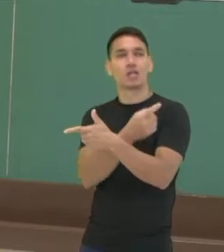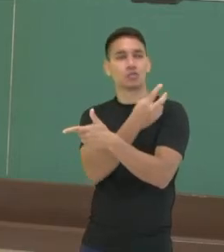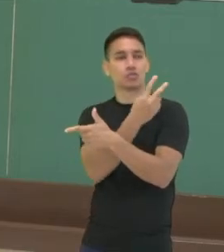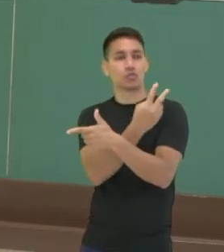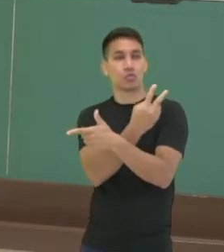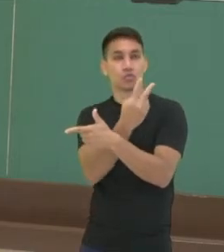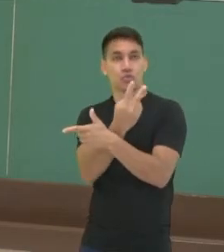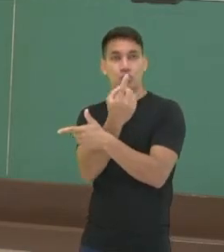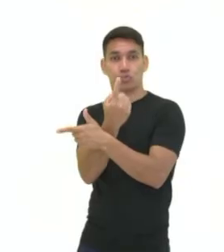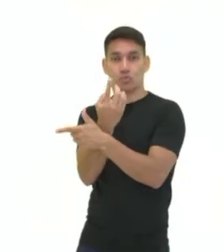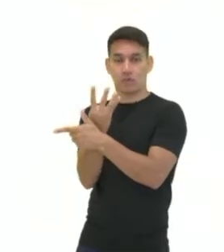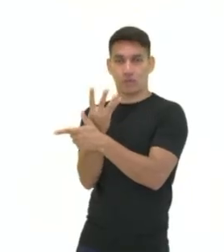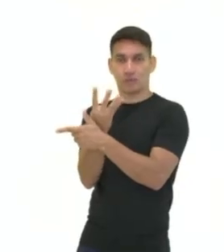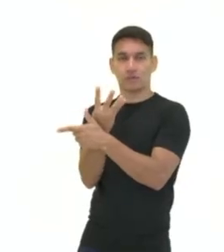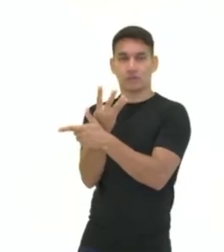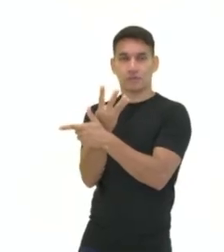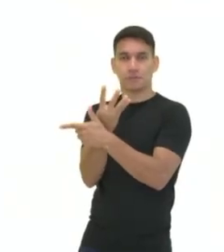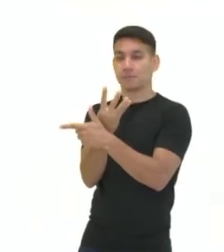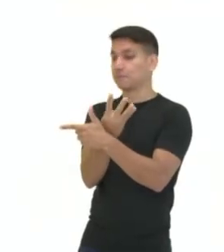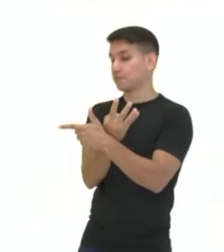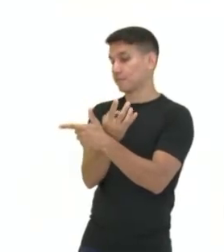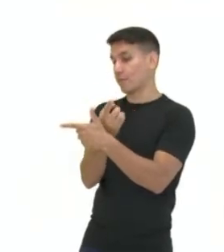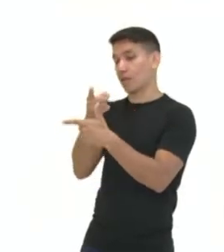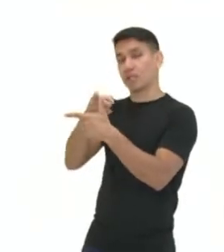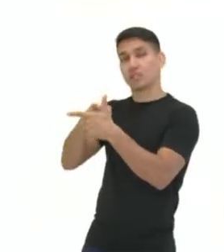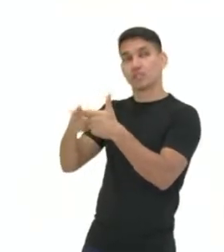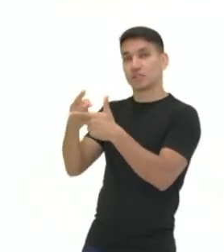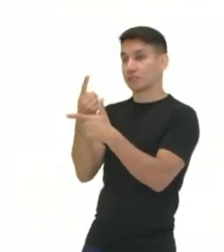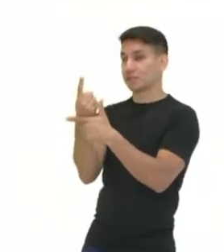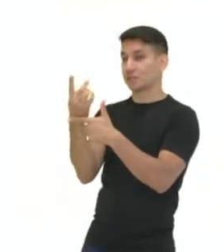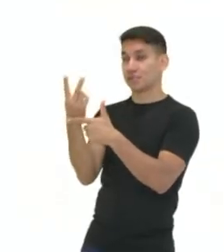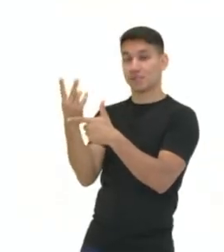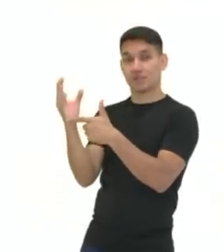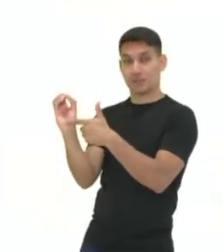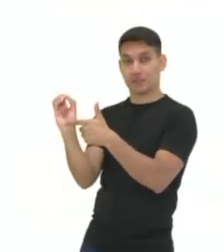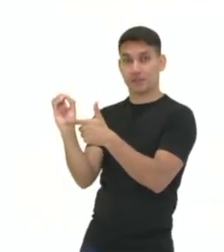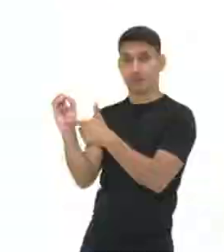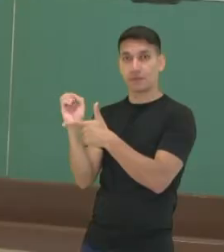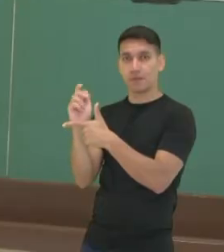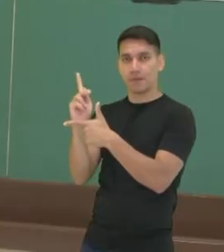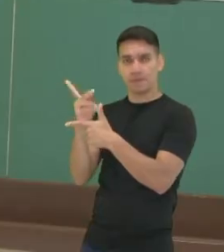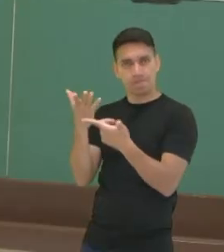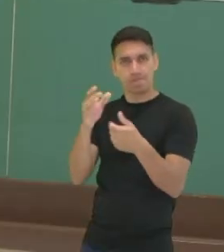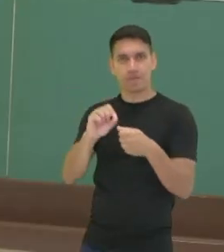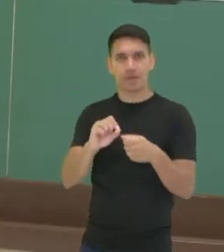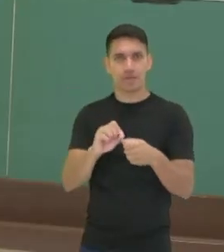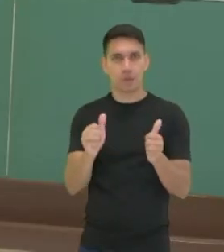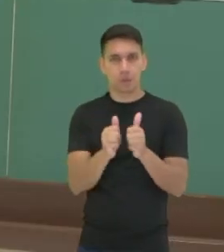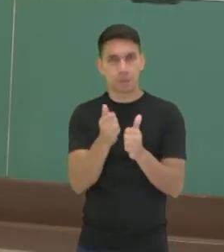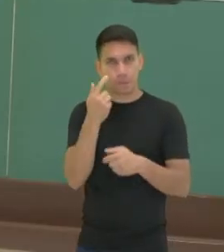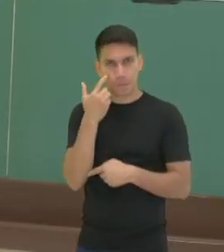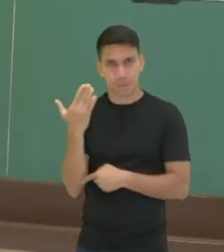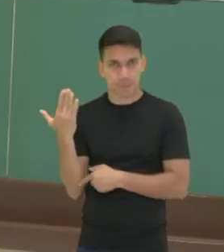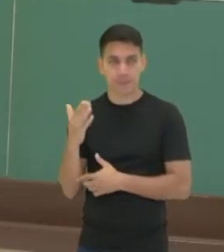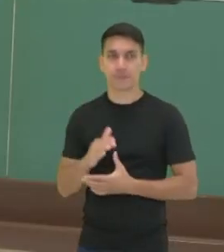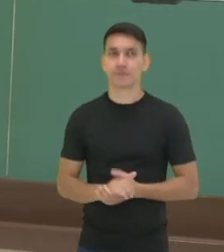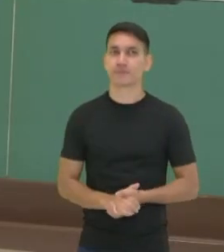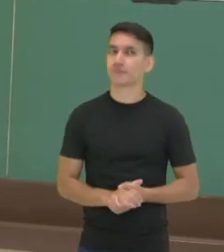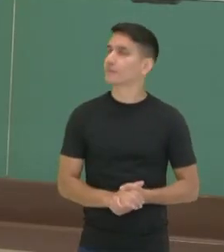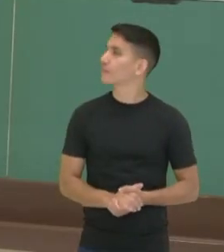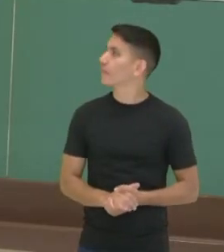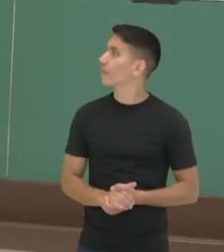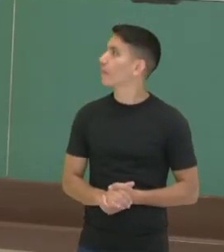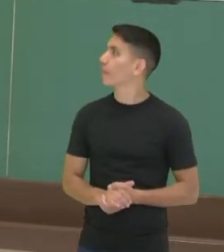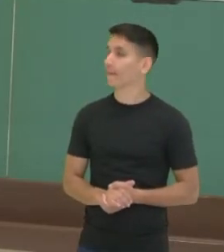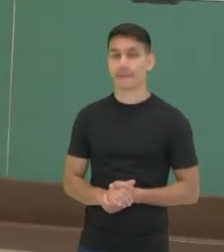ali 2.000, né, 214 divididos por 120. Então, tá? Vamos fazer junto essa daqui? Então, olha só, acompanha aqui